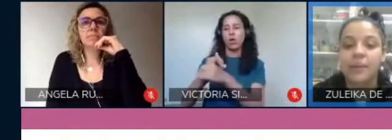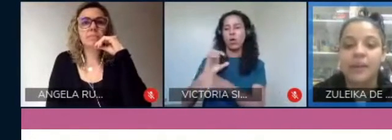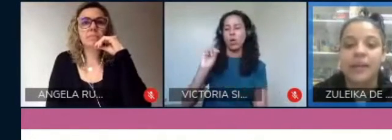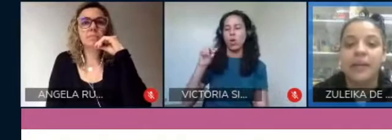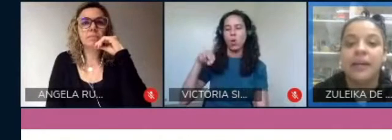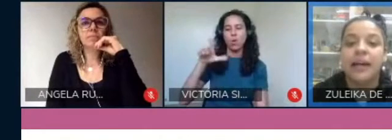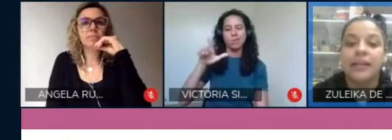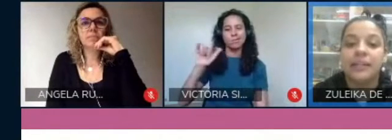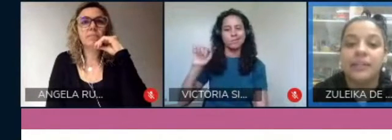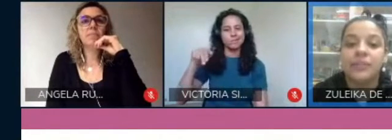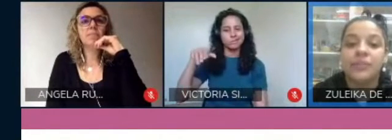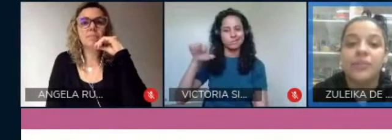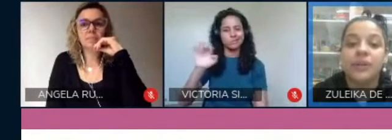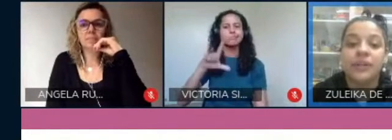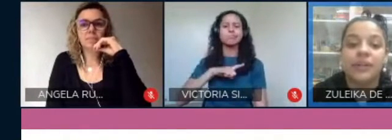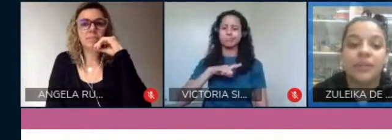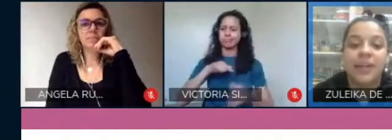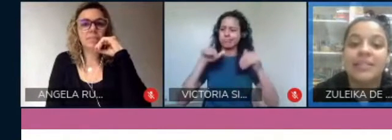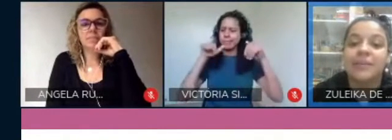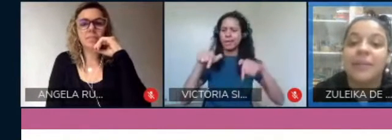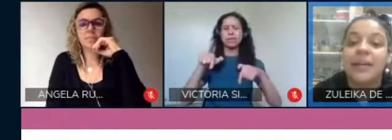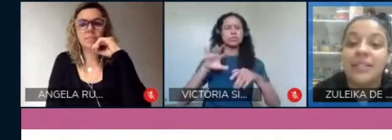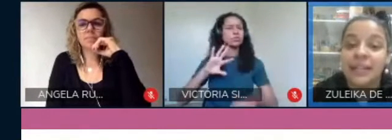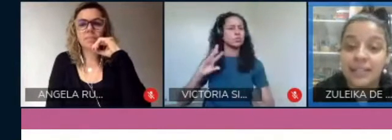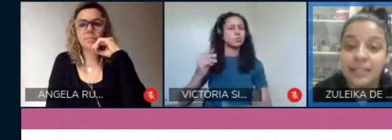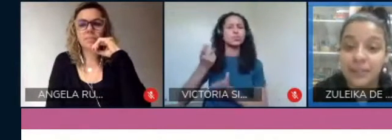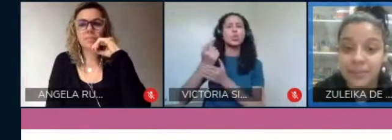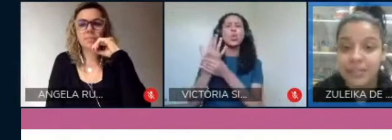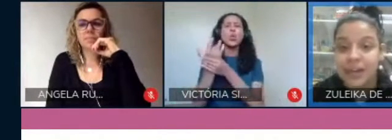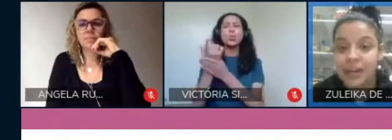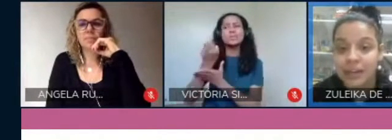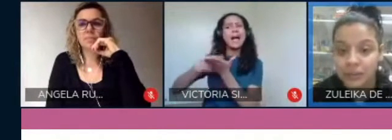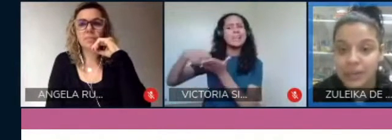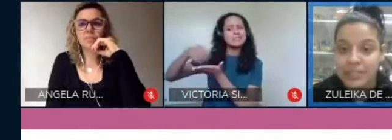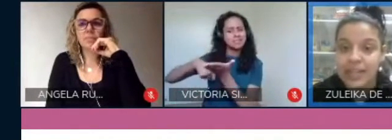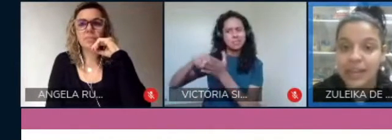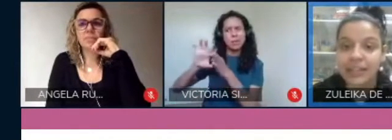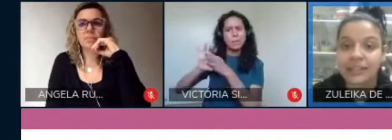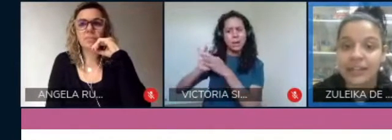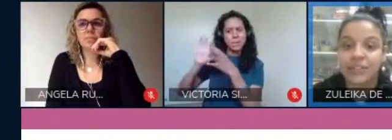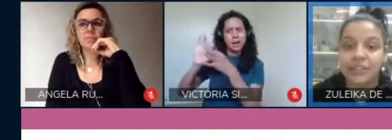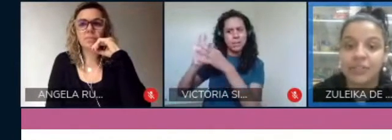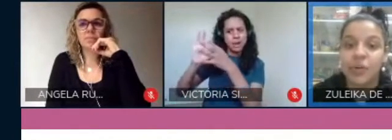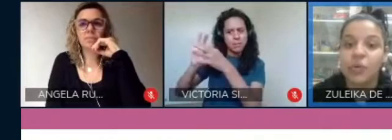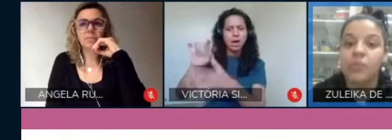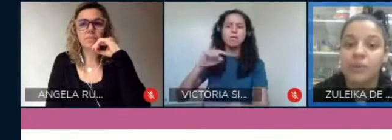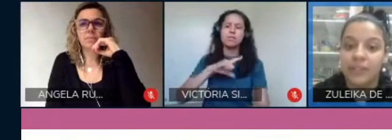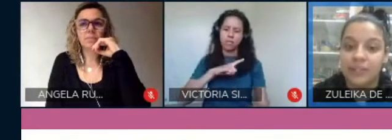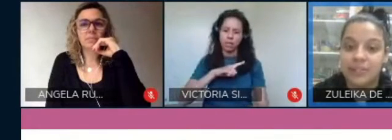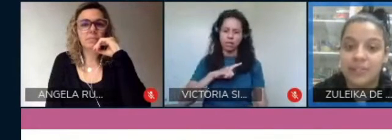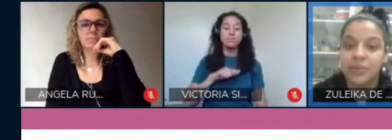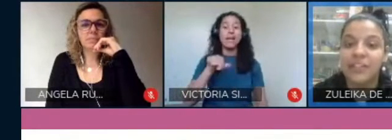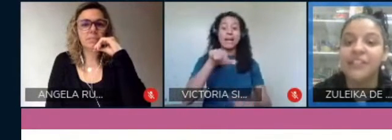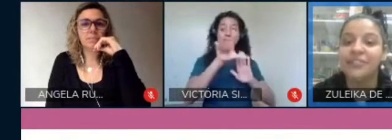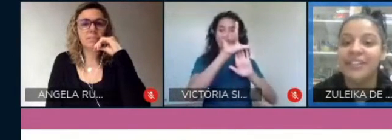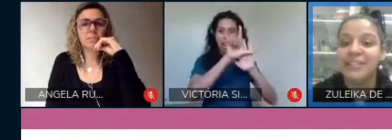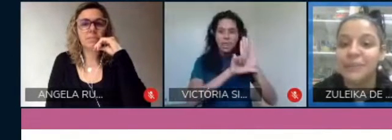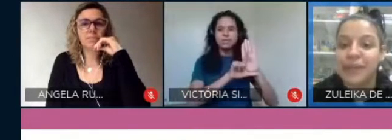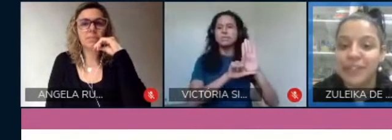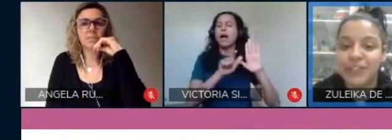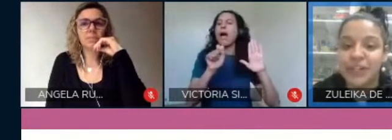assina, né? Aqui está tudo. Essa lista não está atualizada, tá? Já teve alguma